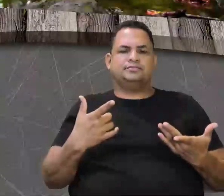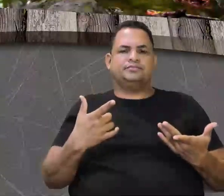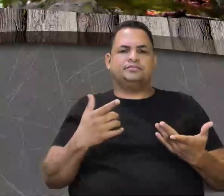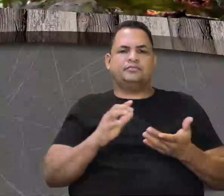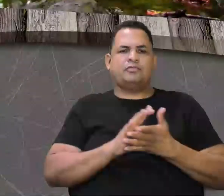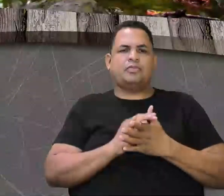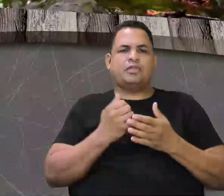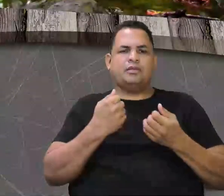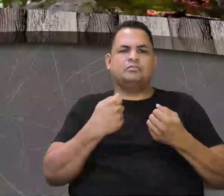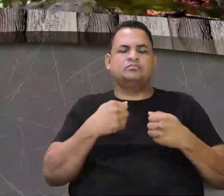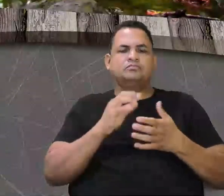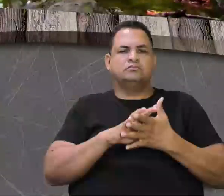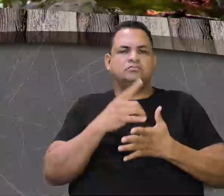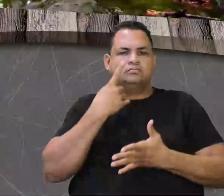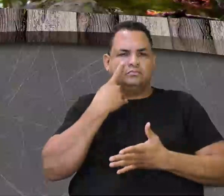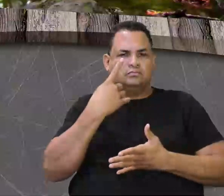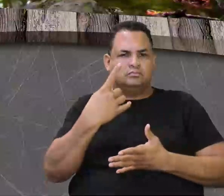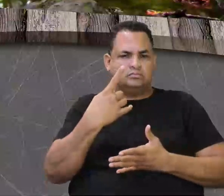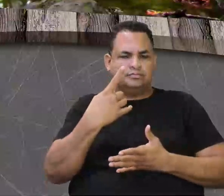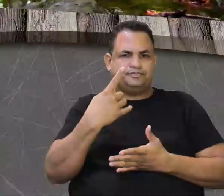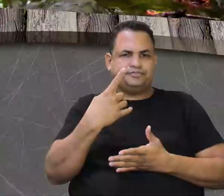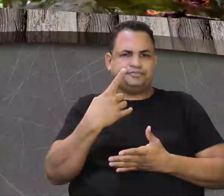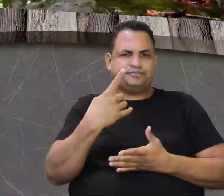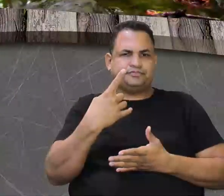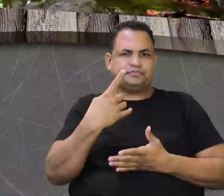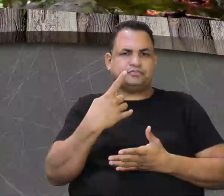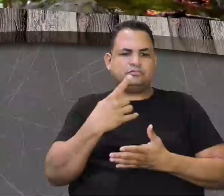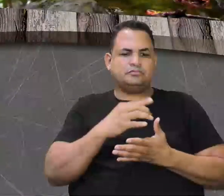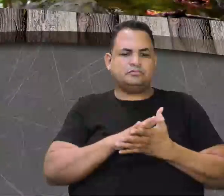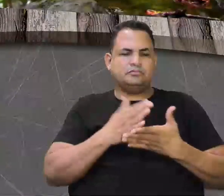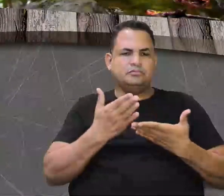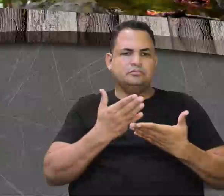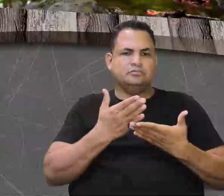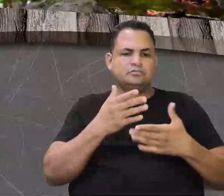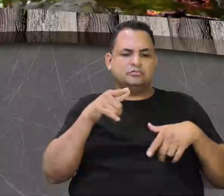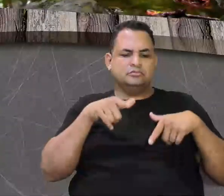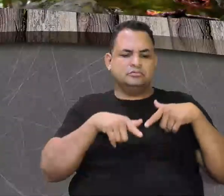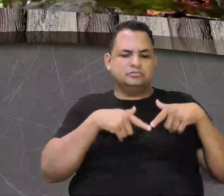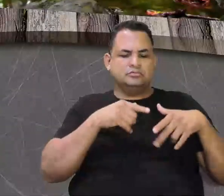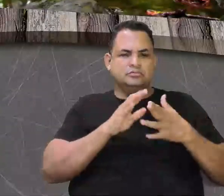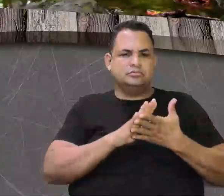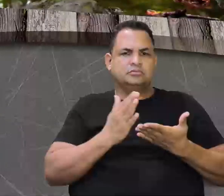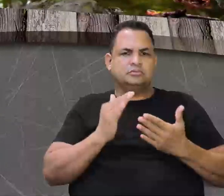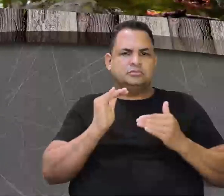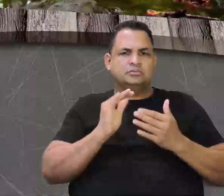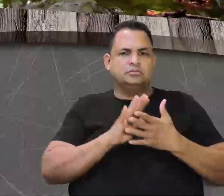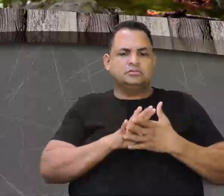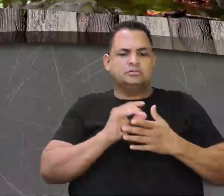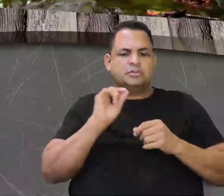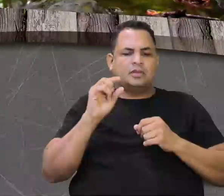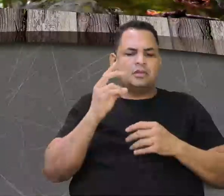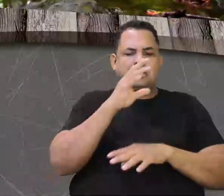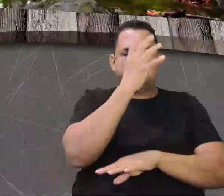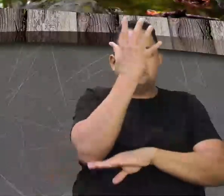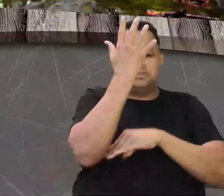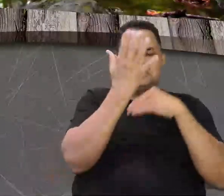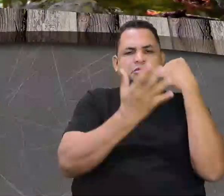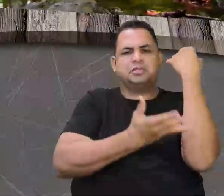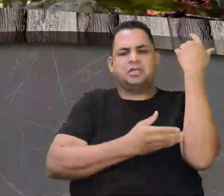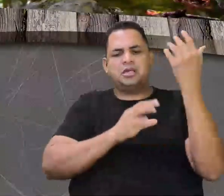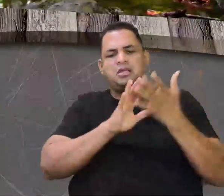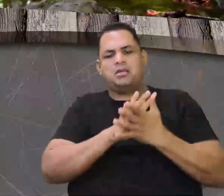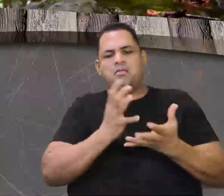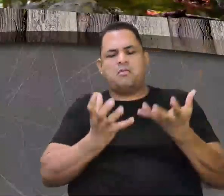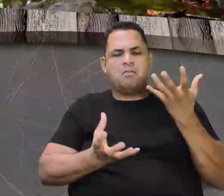Então você pode observar que as ações elas podem ser bem pontuadas, né? O que é desmatamento, o que é